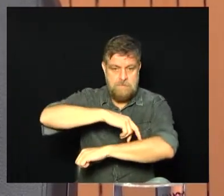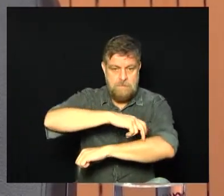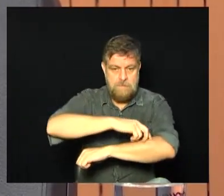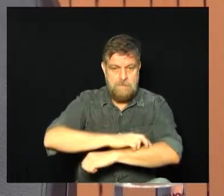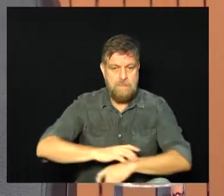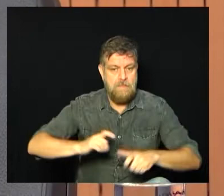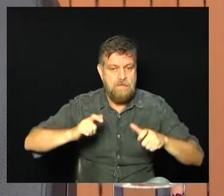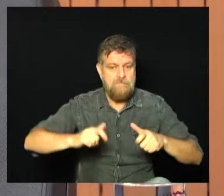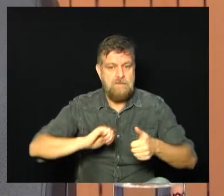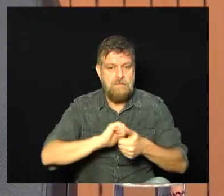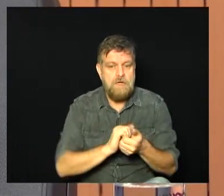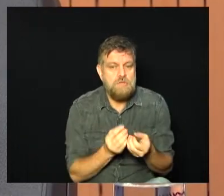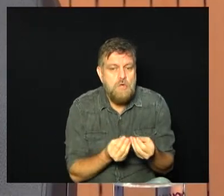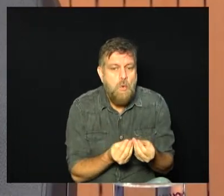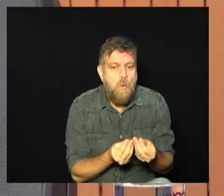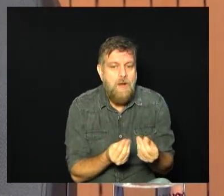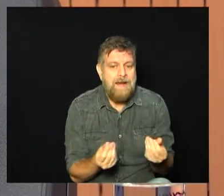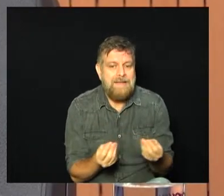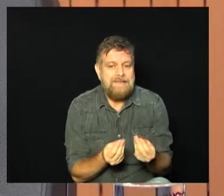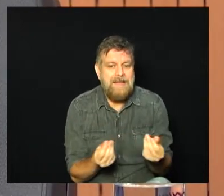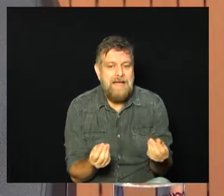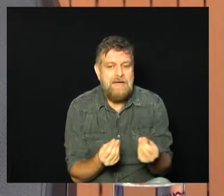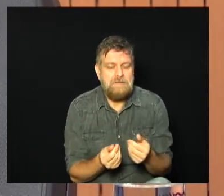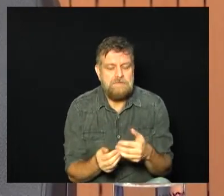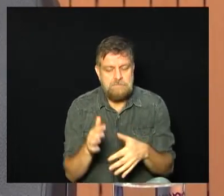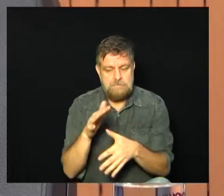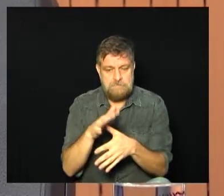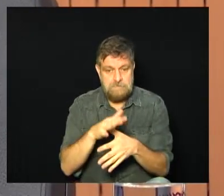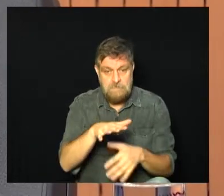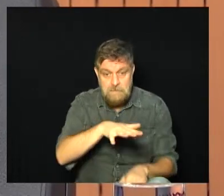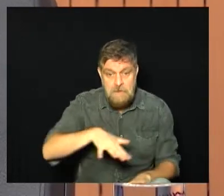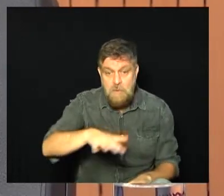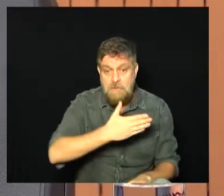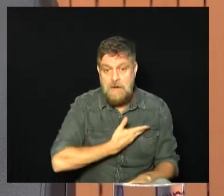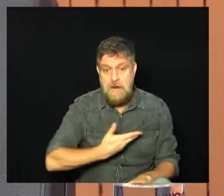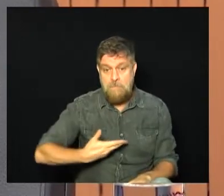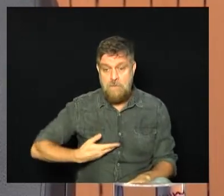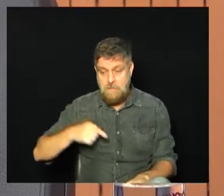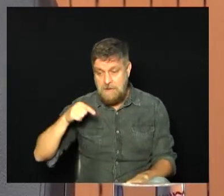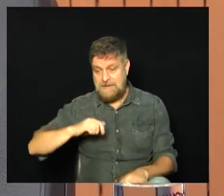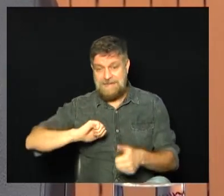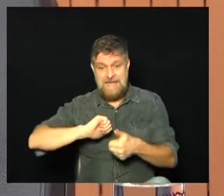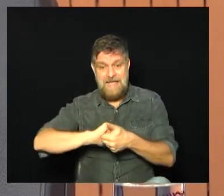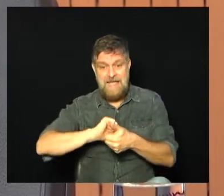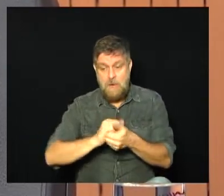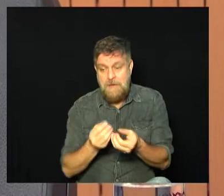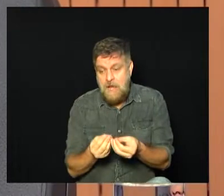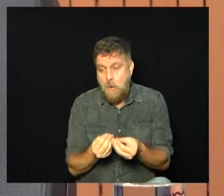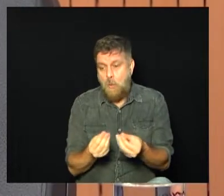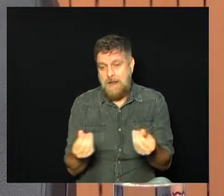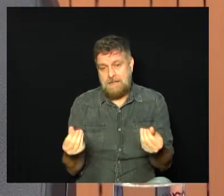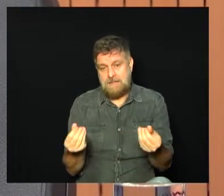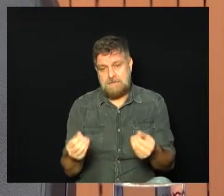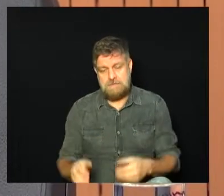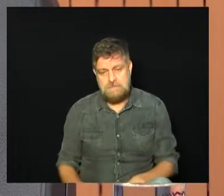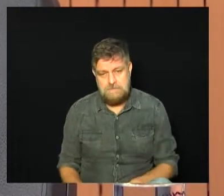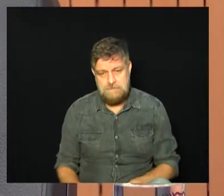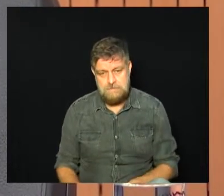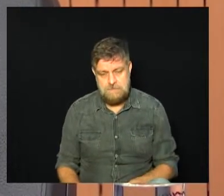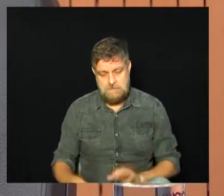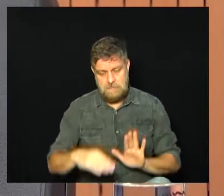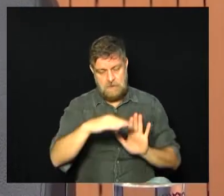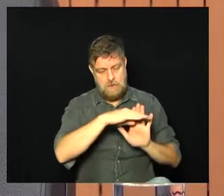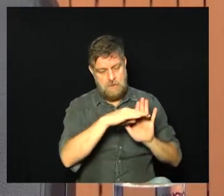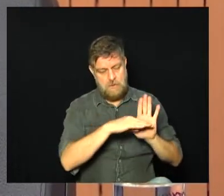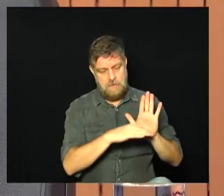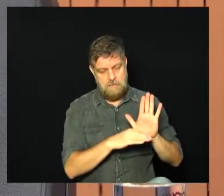de qualidade, num espaço de público que você tem uma qualidade urbana, né? Então, o plano diretor